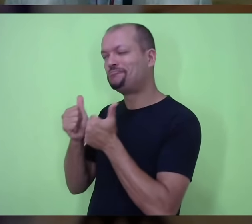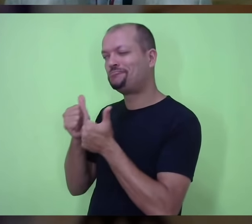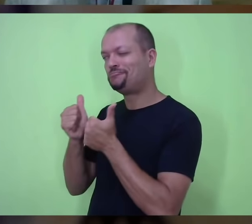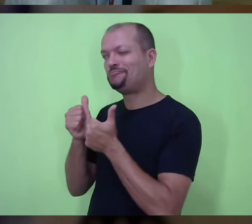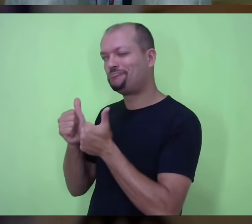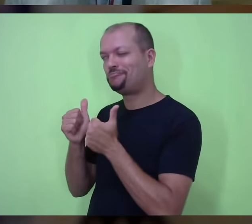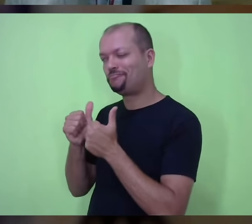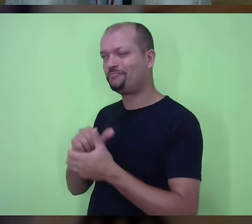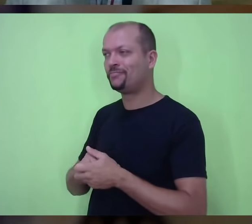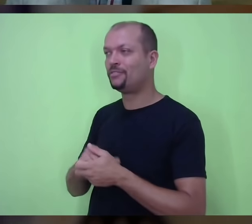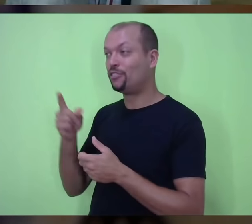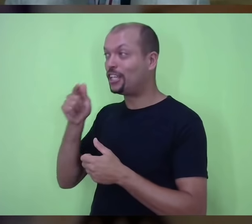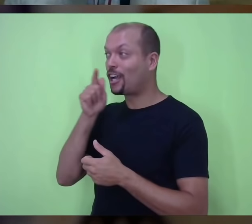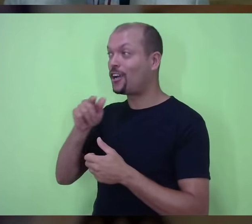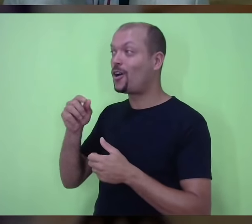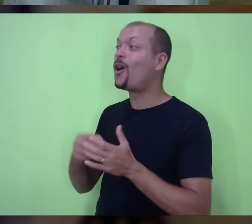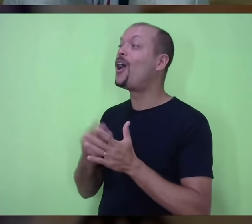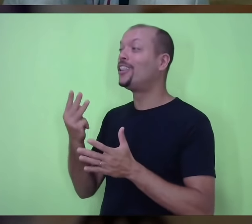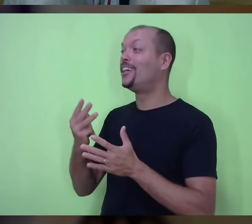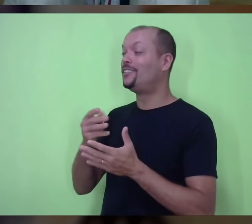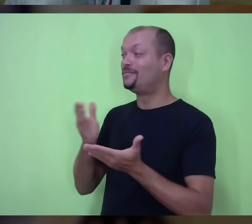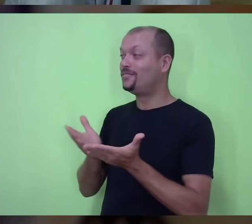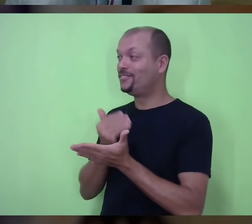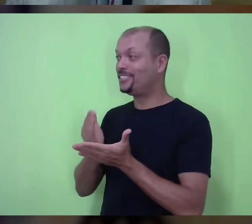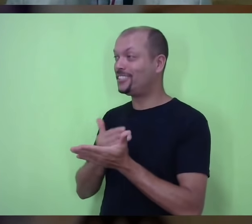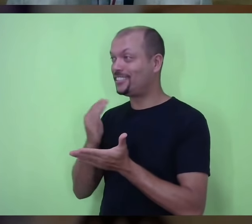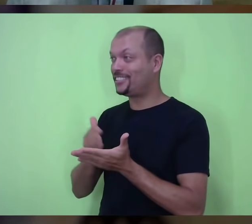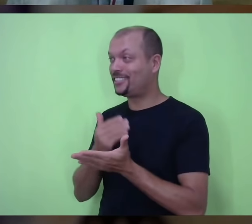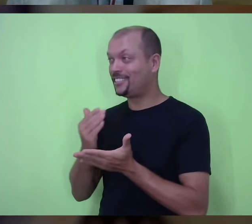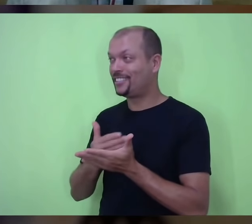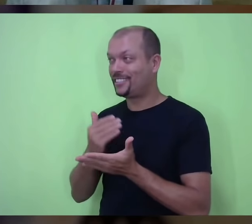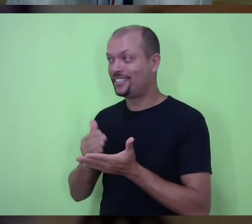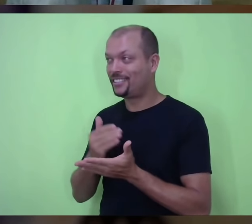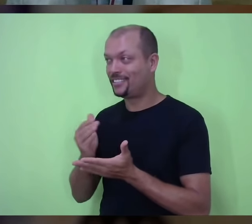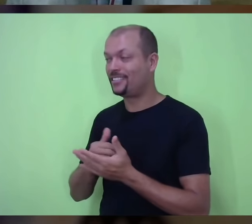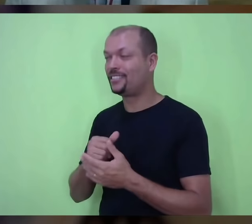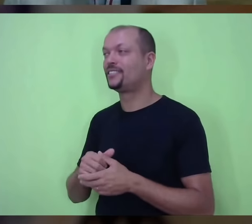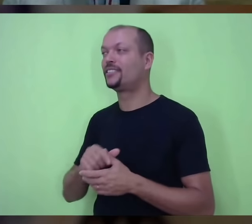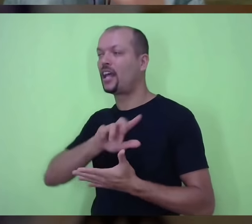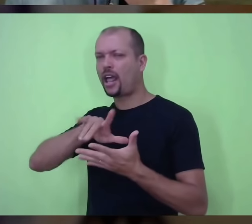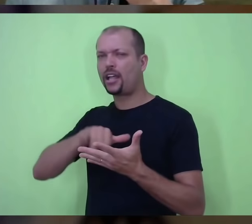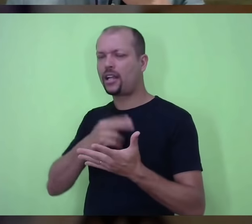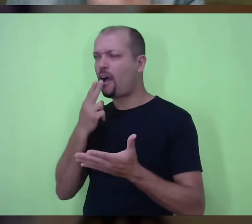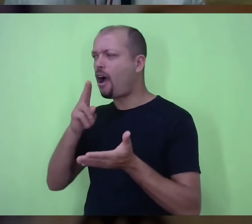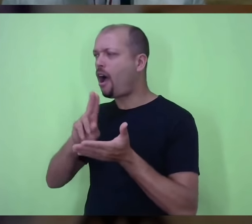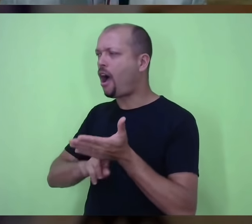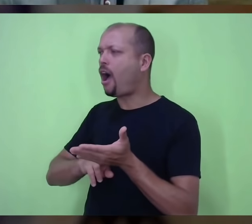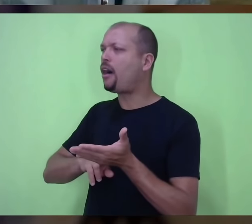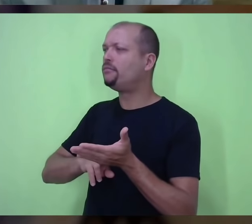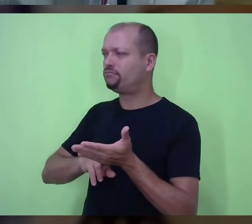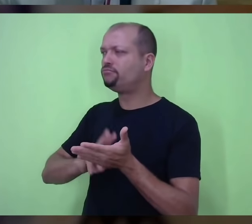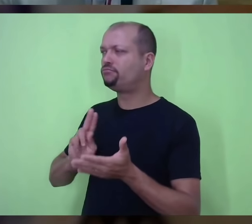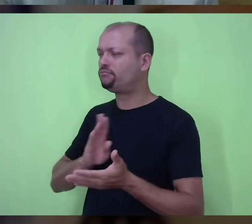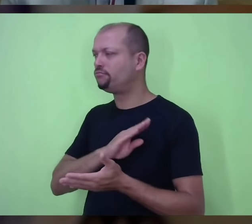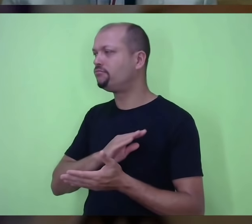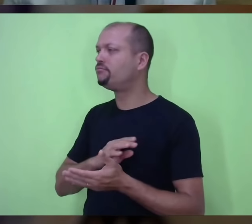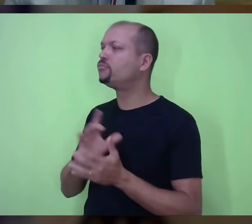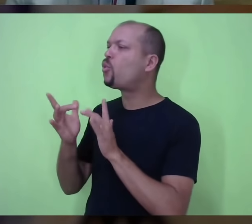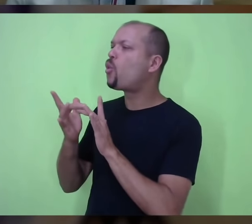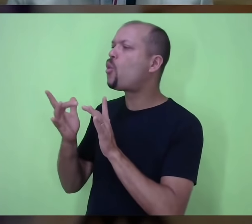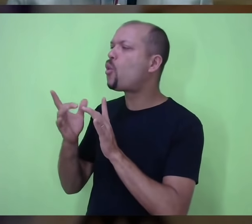você ganhou ali o terceiro livro, livro auxiliar da lição da Escola Sabatina, Carta aos Hebreus. Entre em